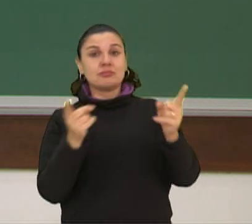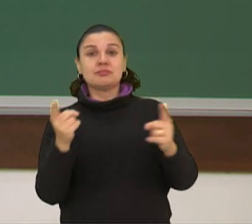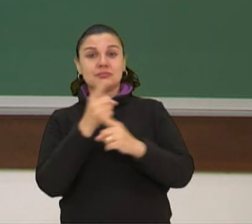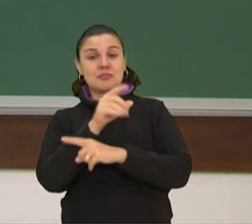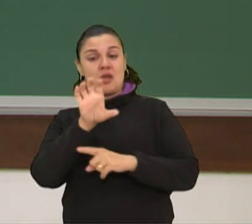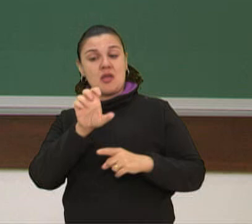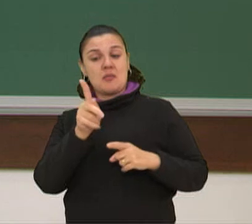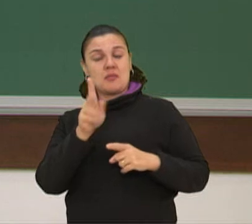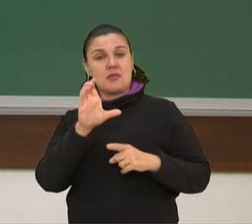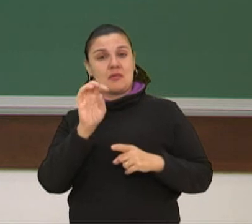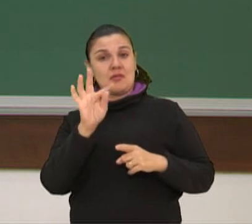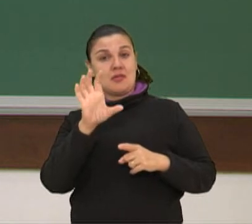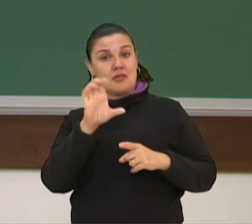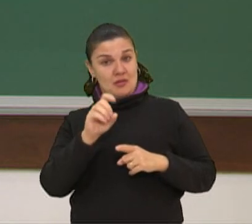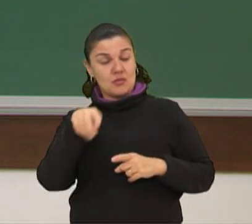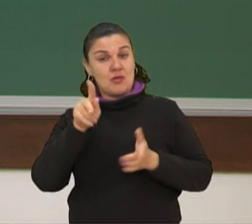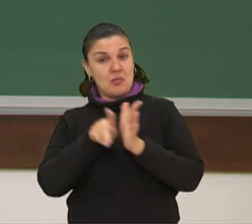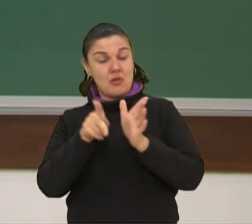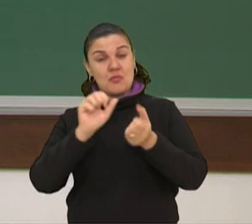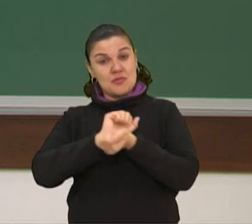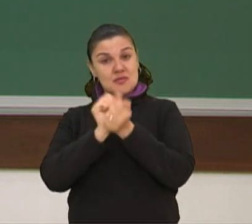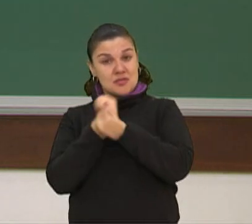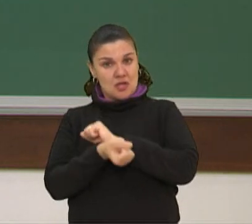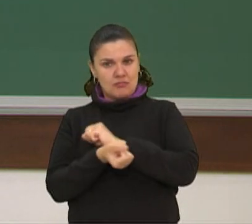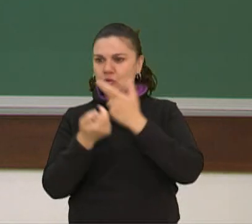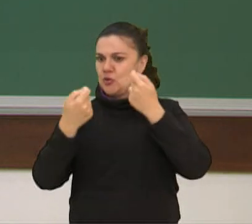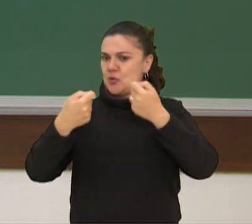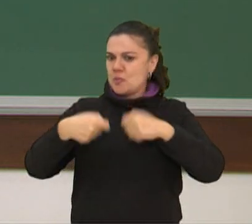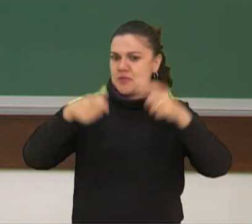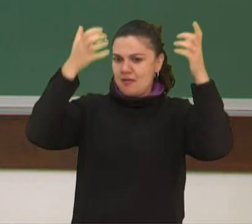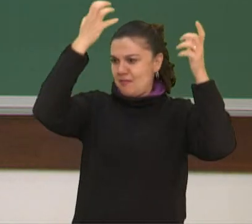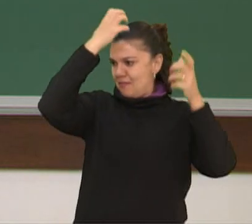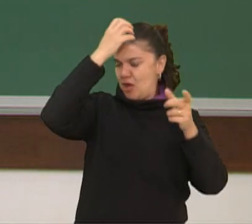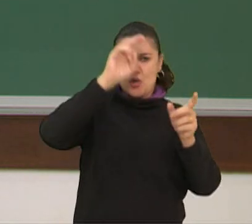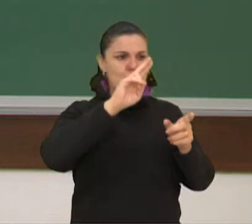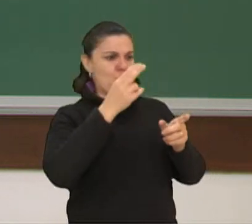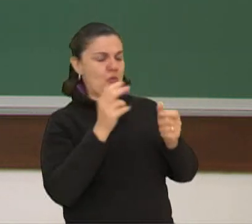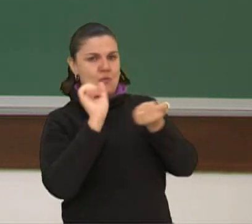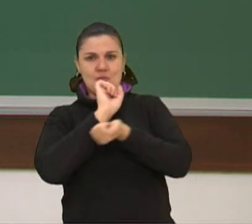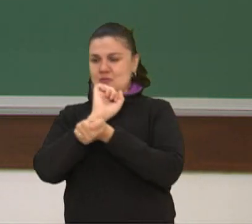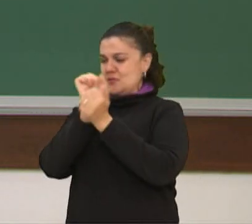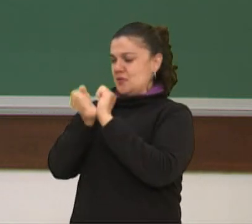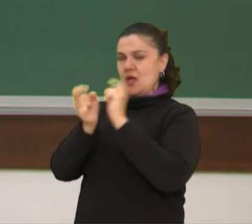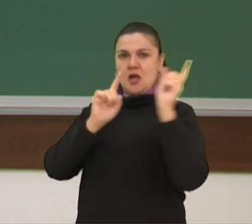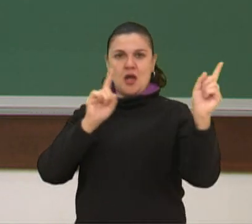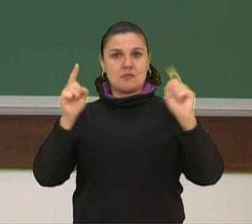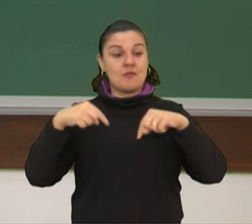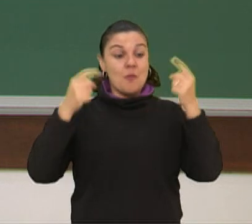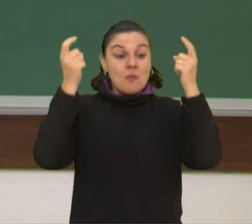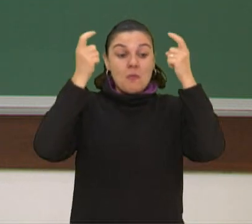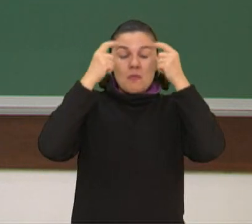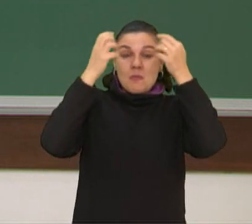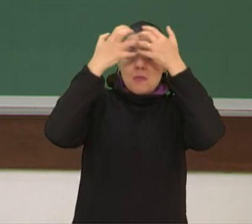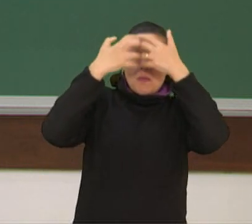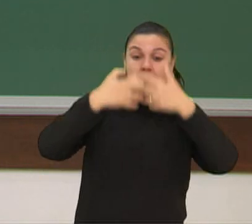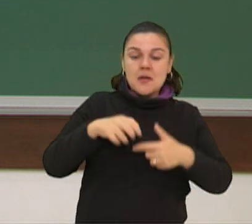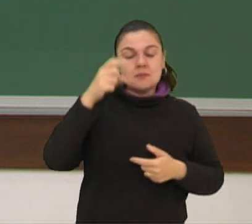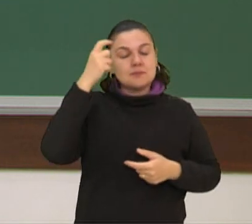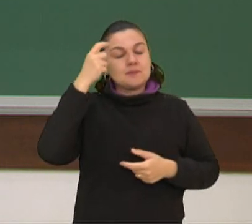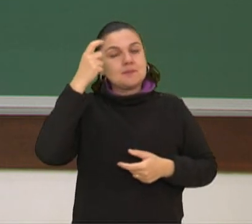então serei feliz. O Marco Aurélio, sendo imperador,